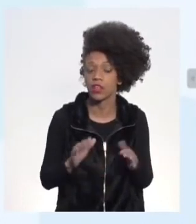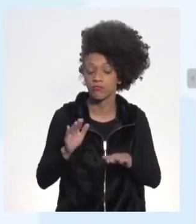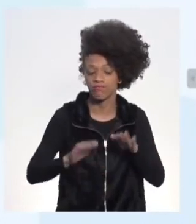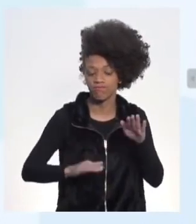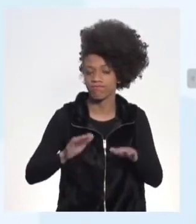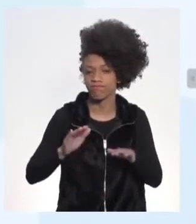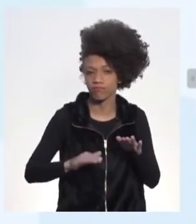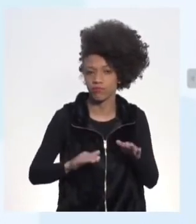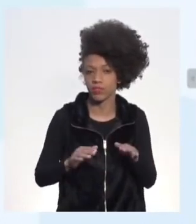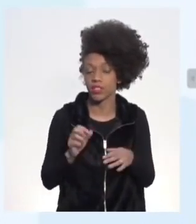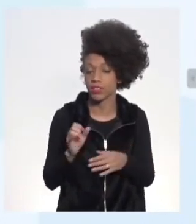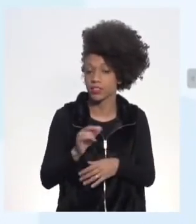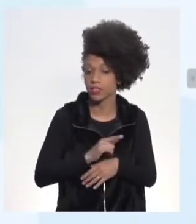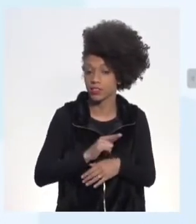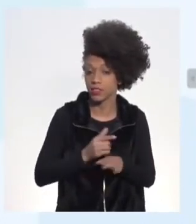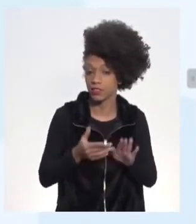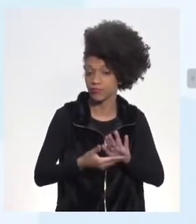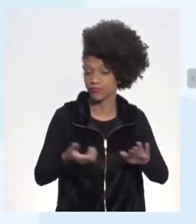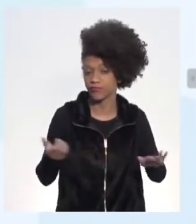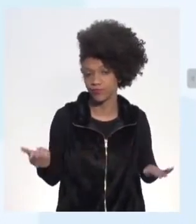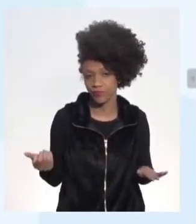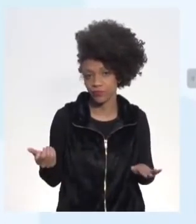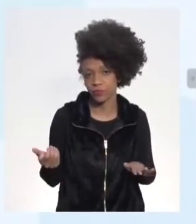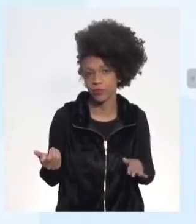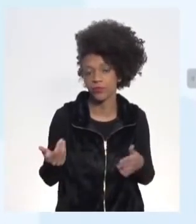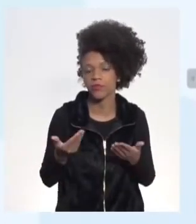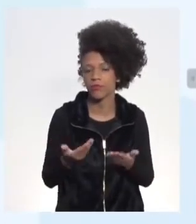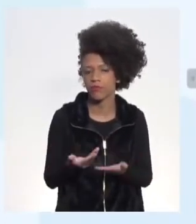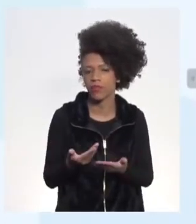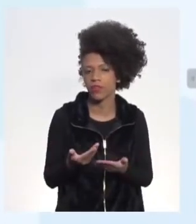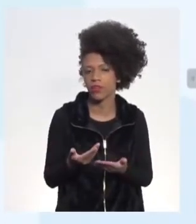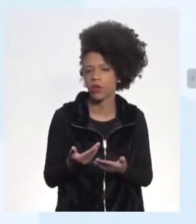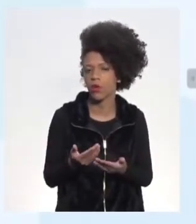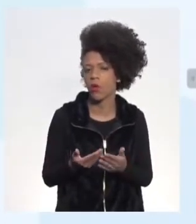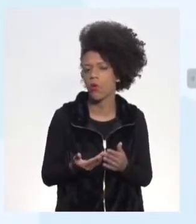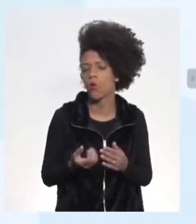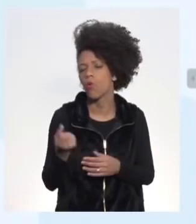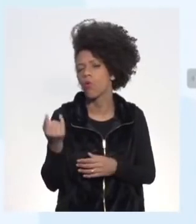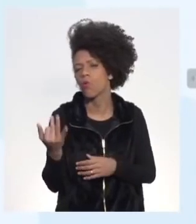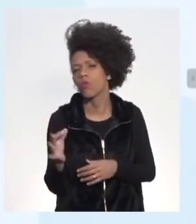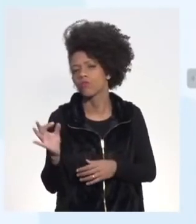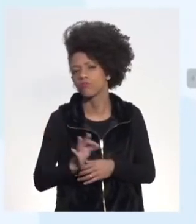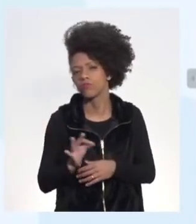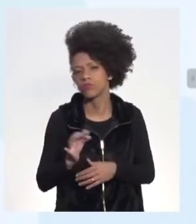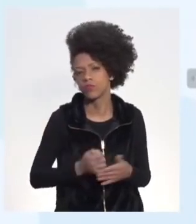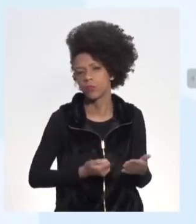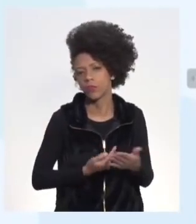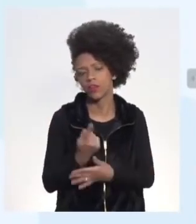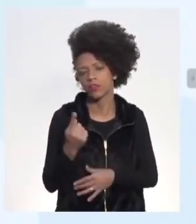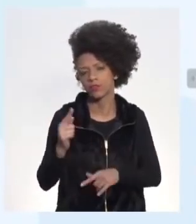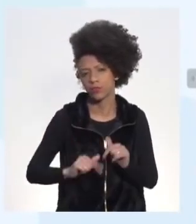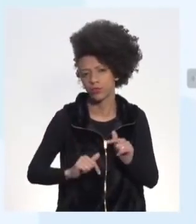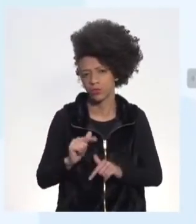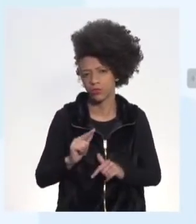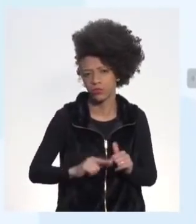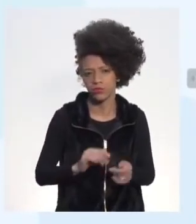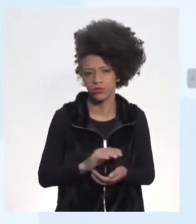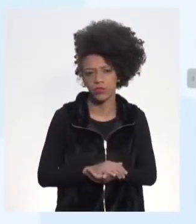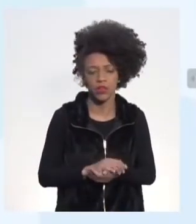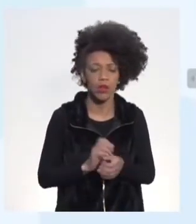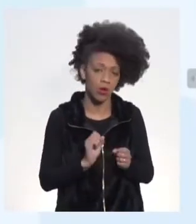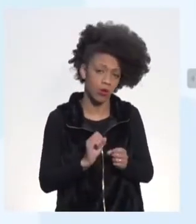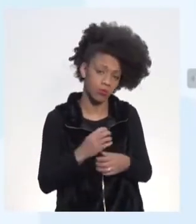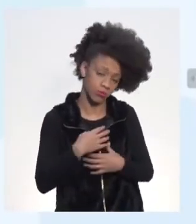relação entre se eu tenho um desconto, no final das contas, quantos por cento eu estou pagando daquele produto? Fala, Jonas. Eu poderia fazer